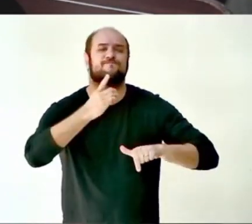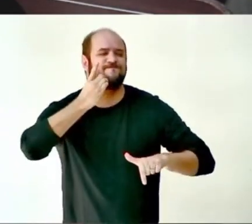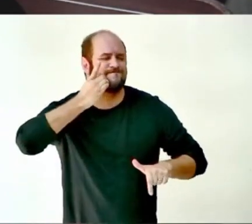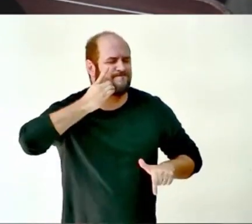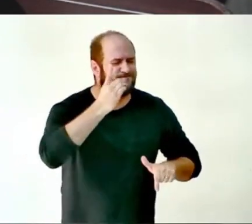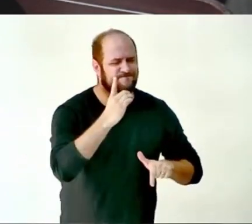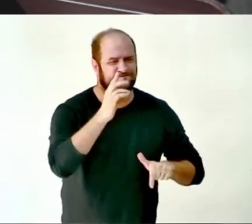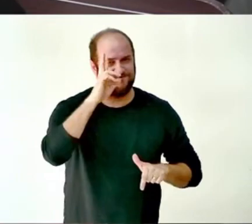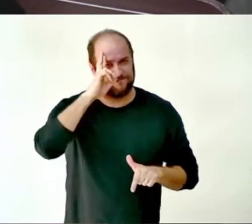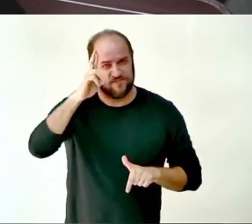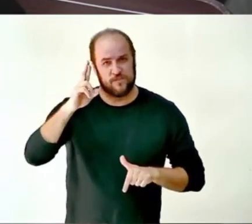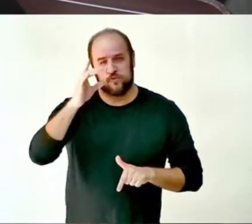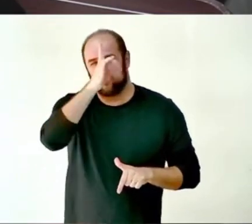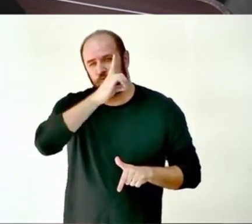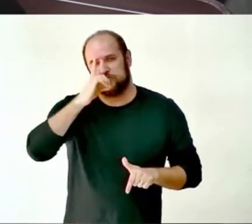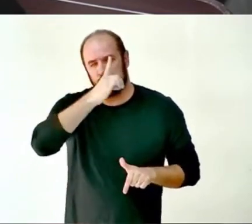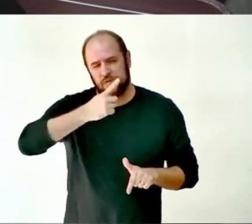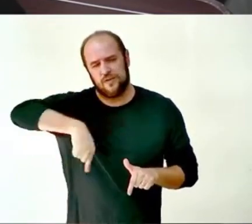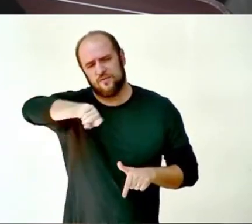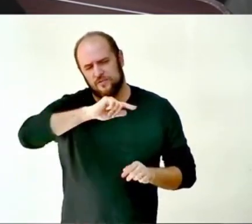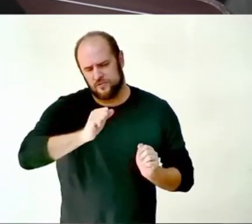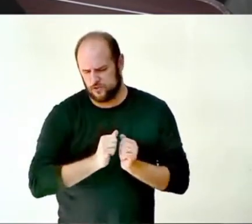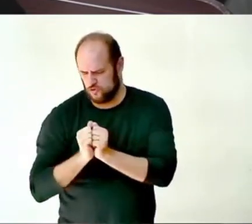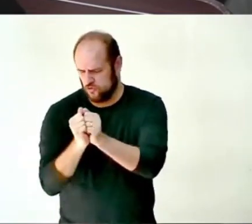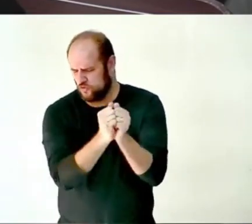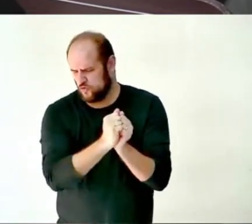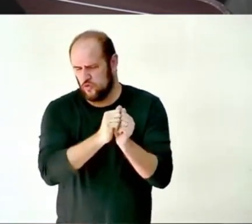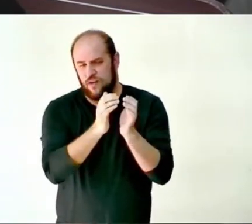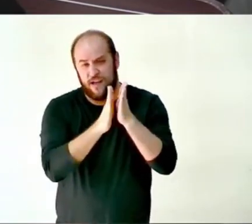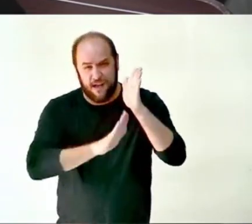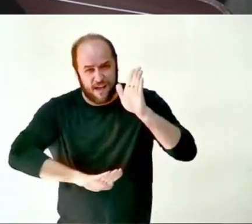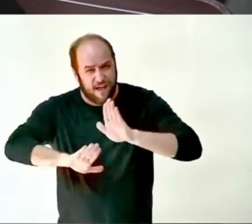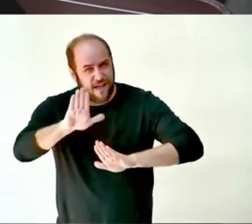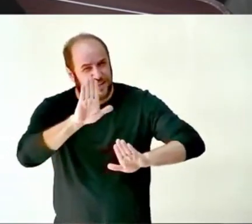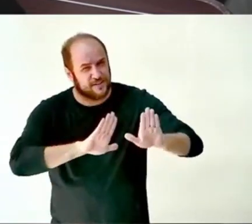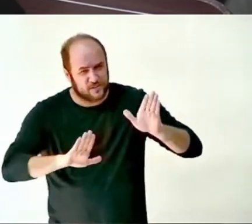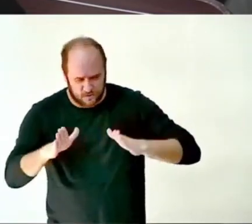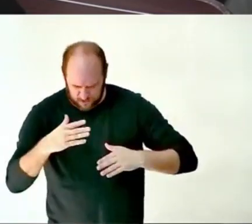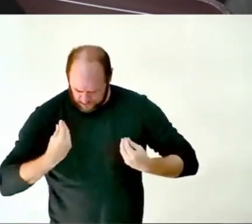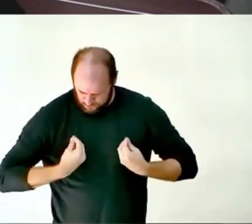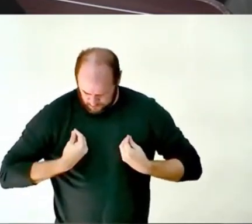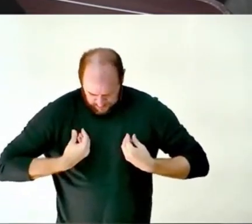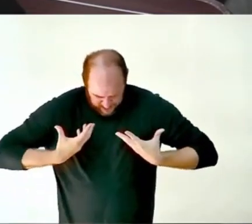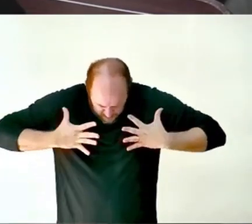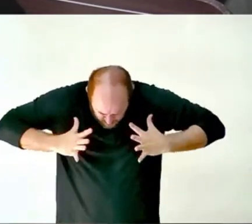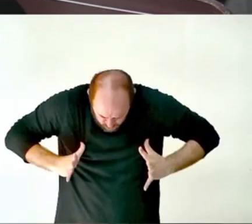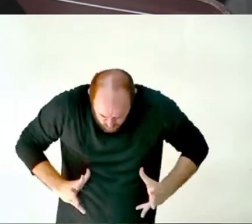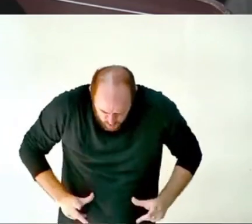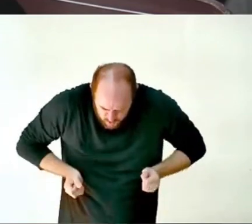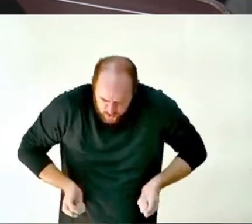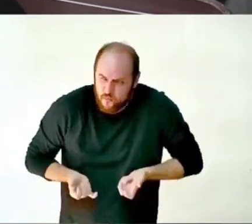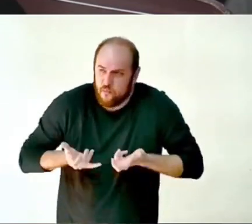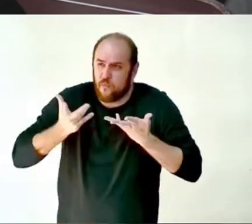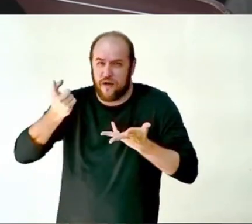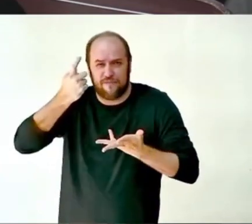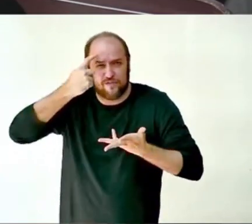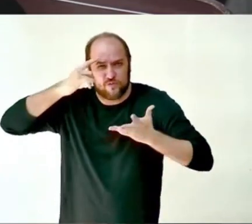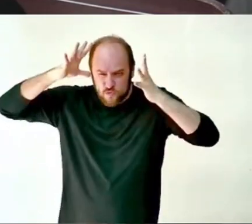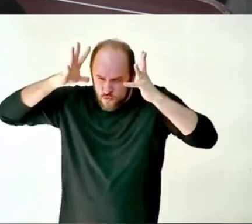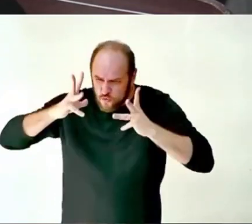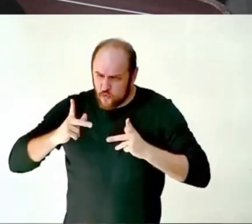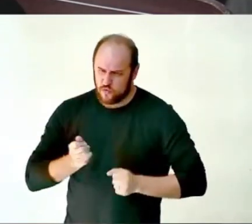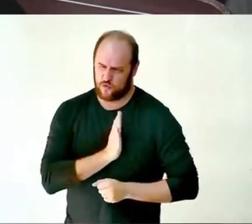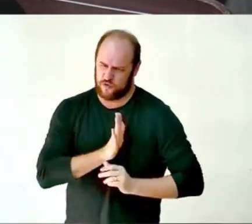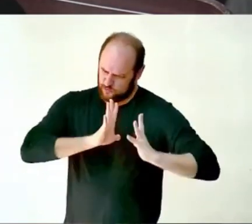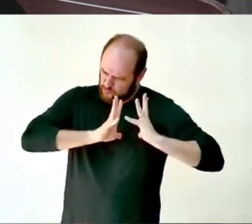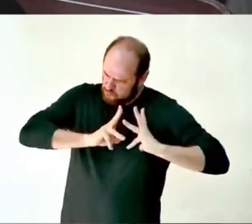no domingo, em que juntos a gente adora com todo o nosso ser, com todo o nosso entendimento, de todo o nosso